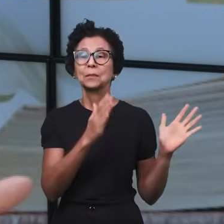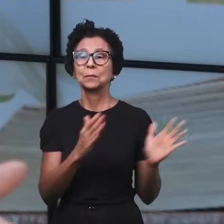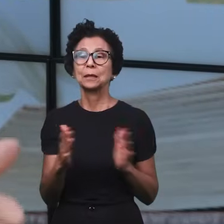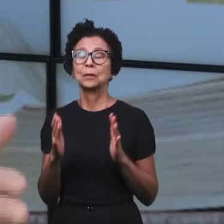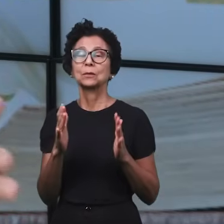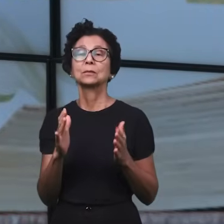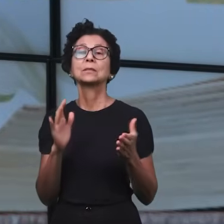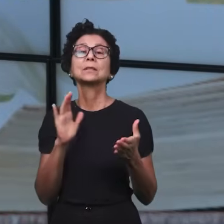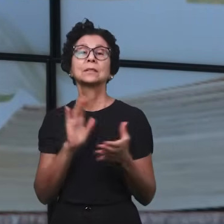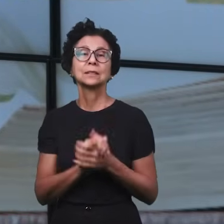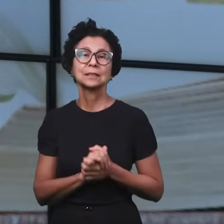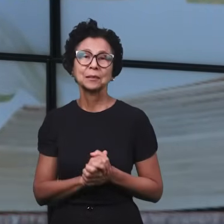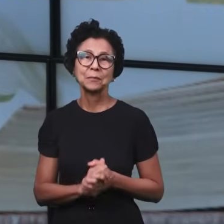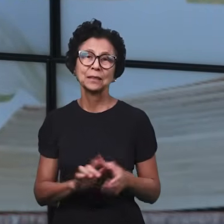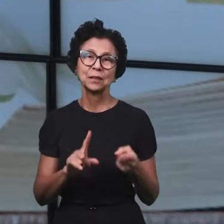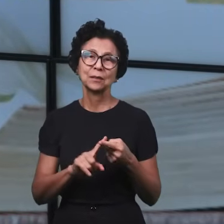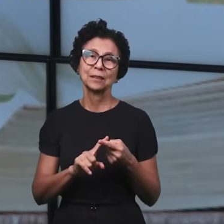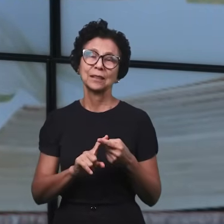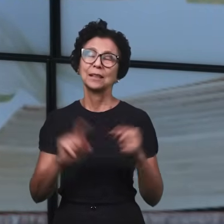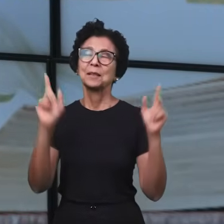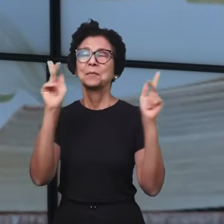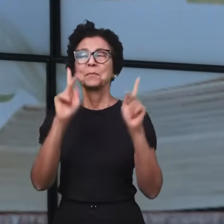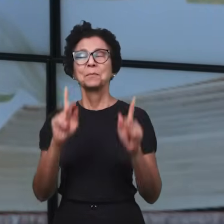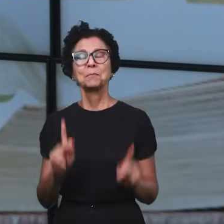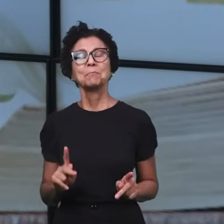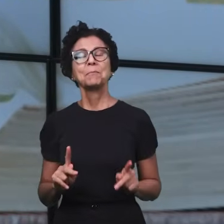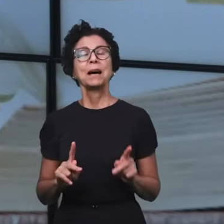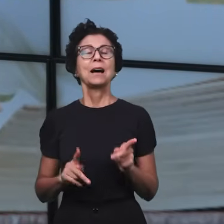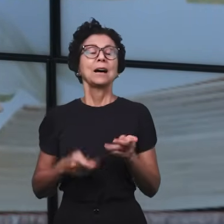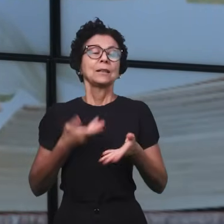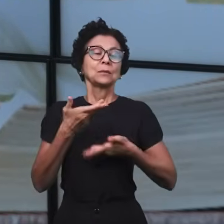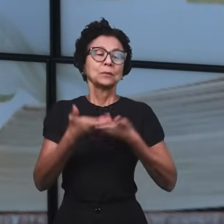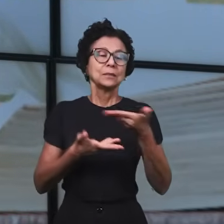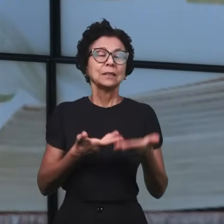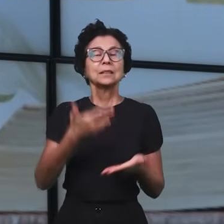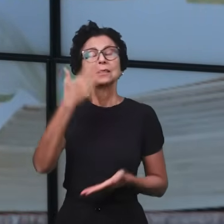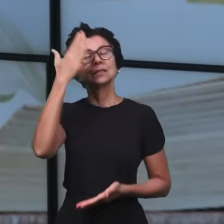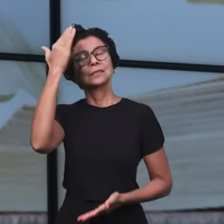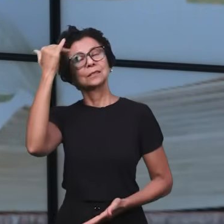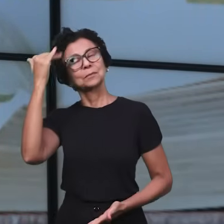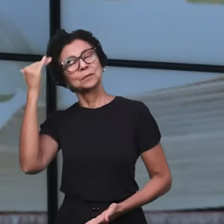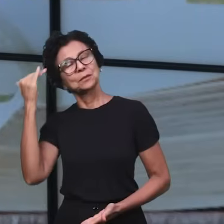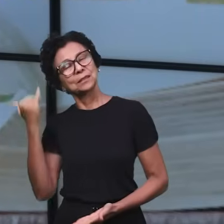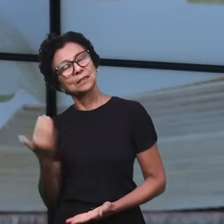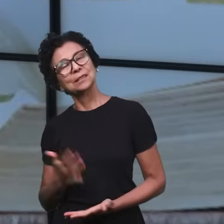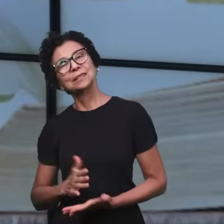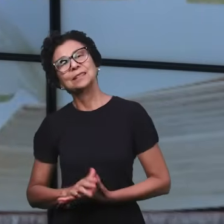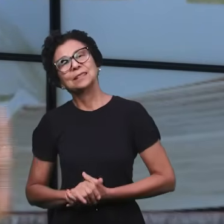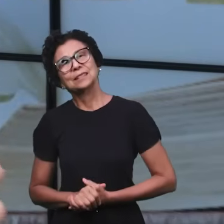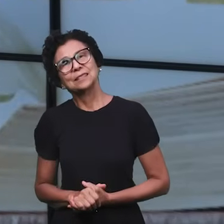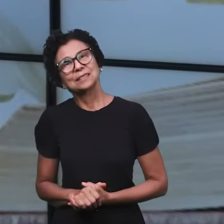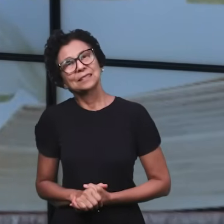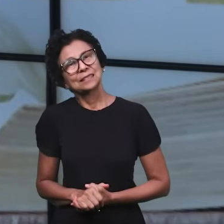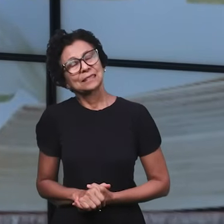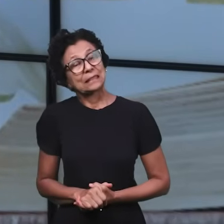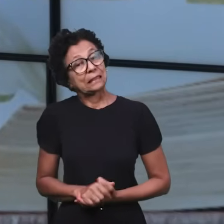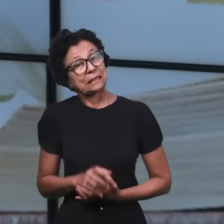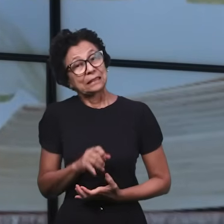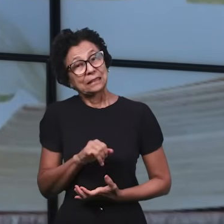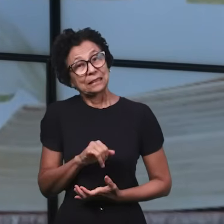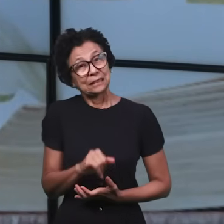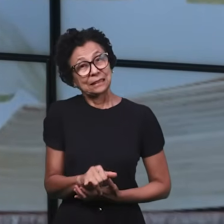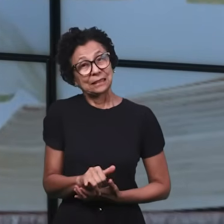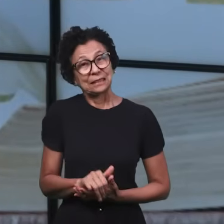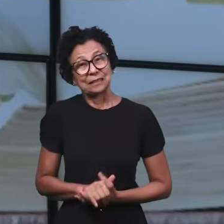no casamento é a paz, é o cuidado, é a sabedoria. Muitas vezes, se o marido